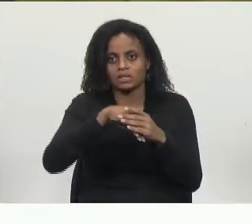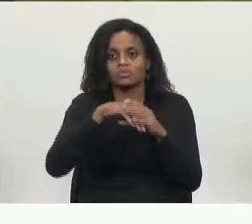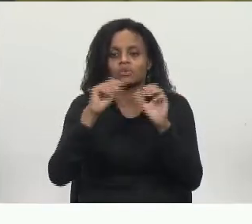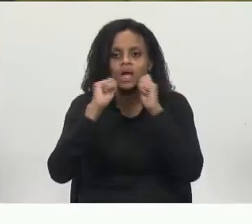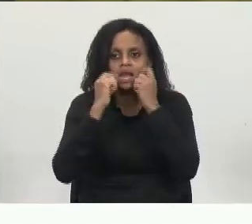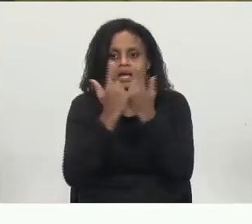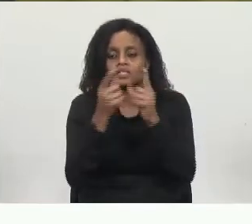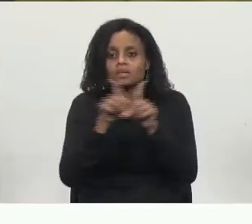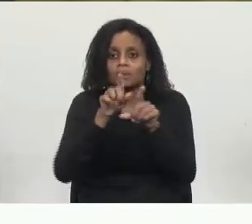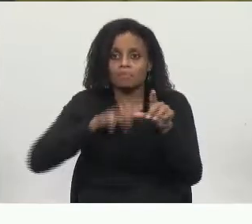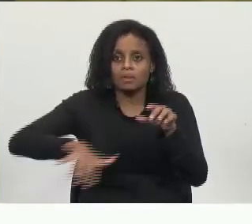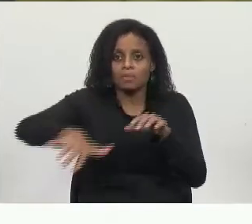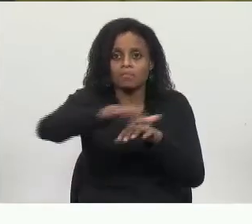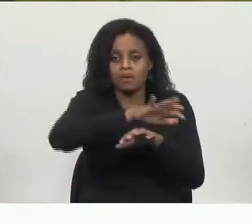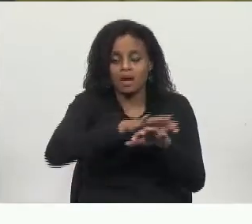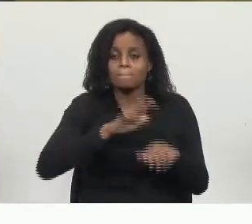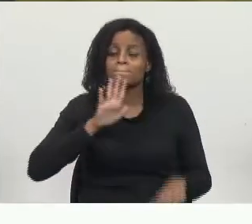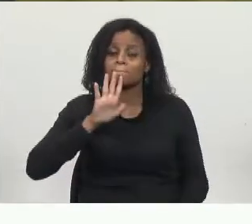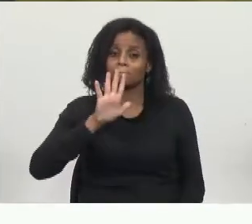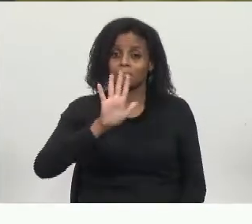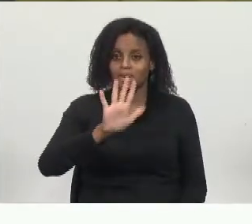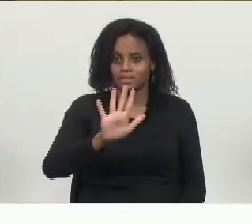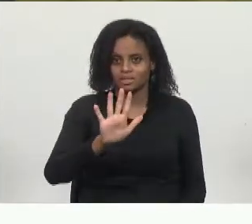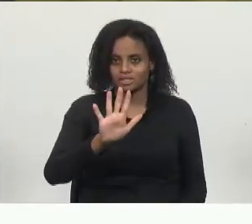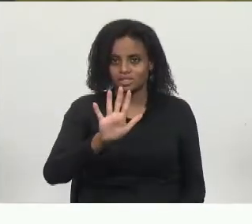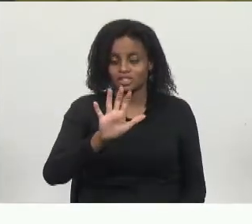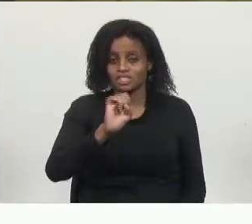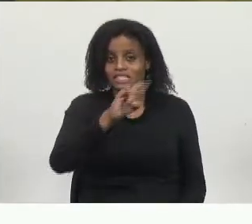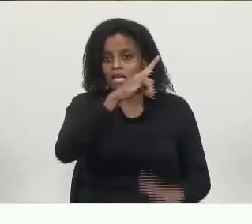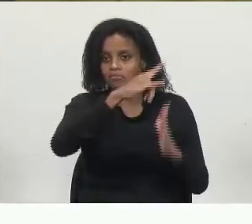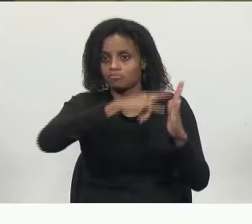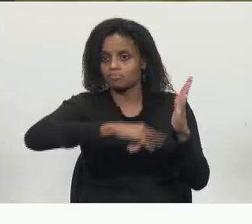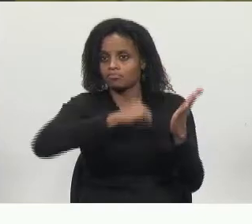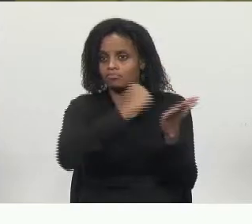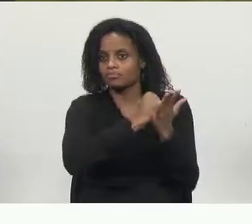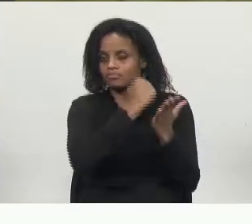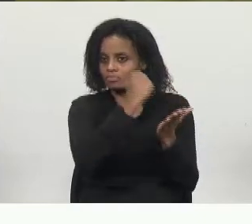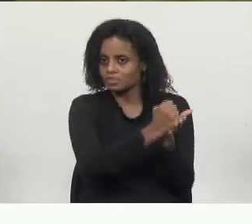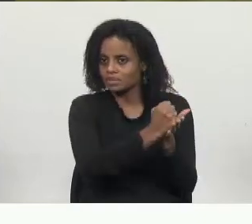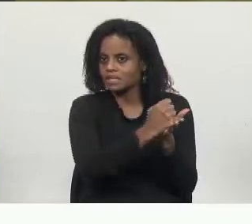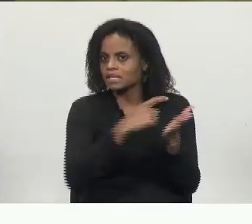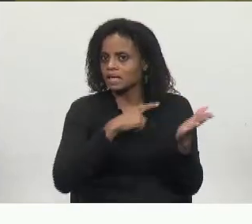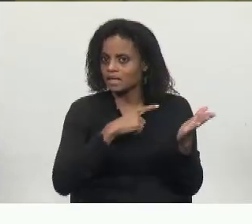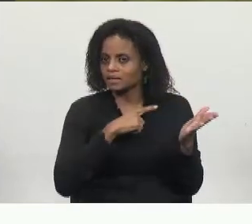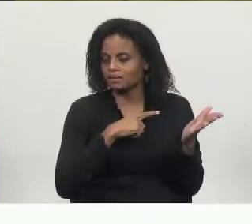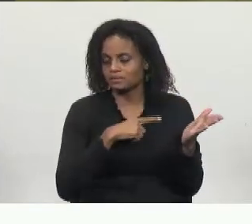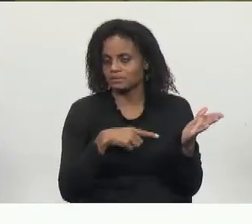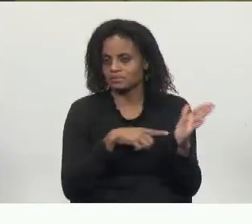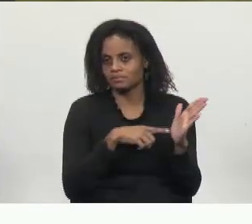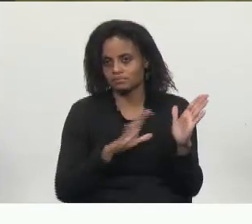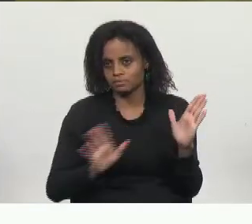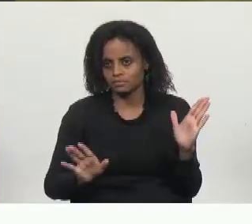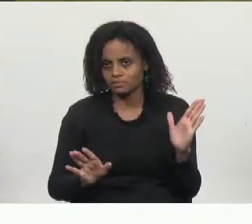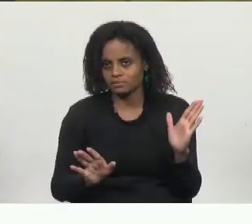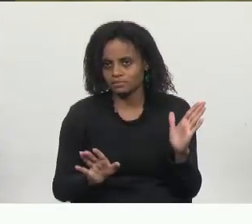adjacências, desde que a pessoa esteja autorizada pelo Estatuto de Armamento a portar arma de